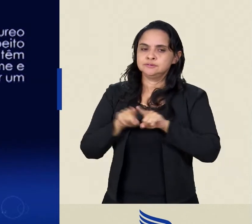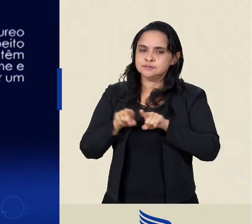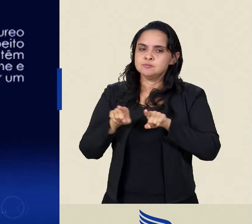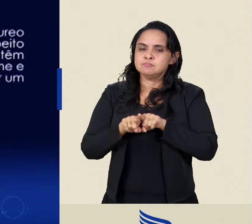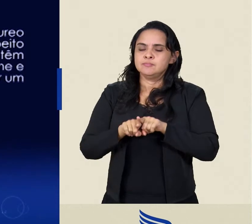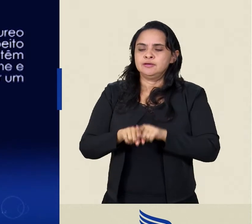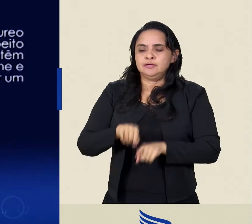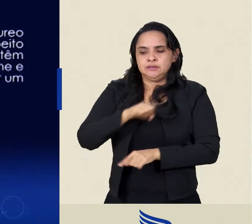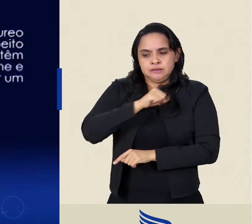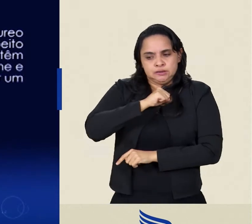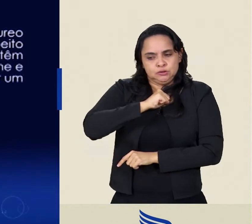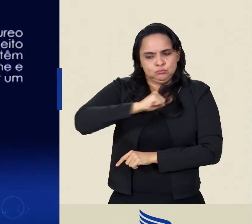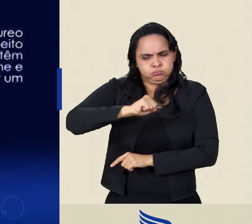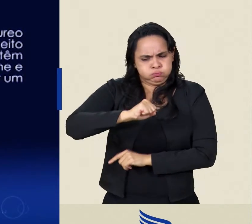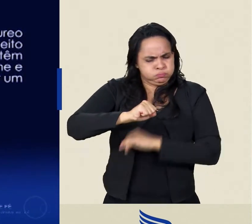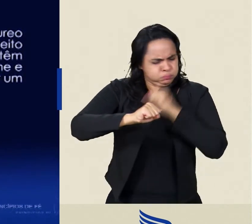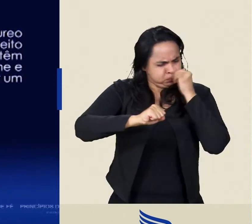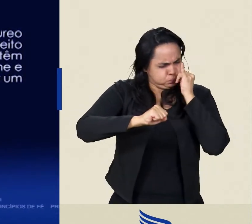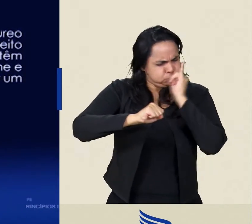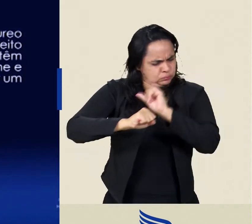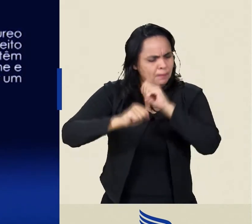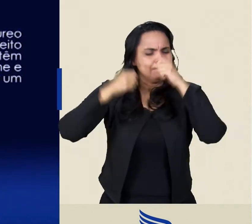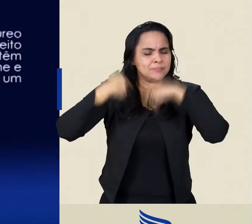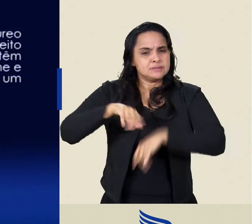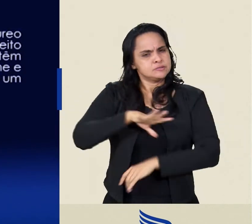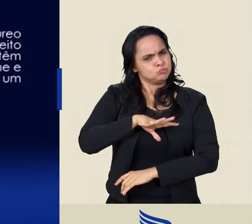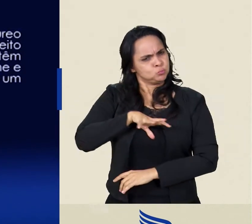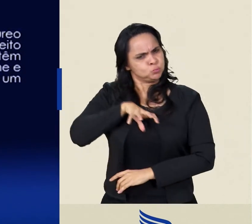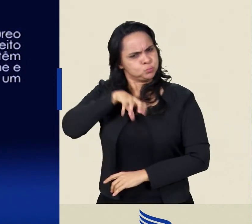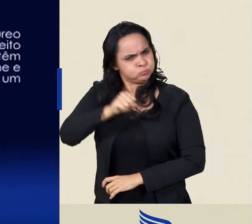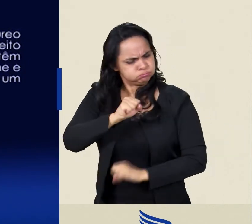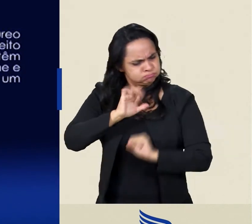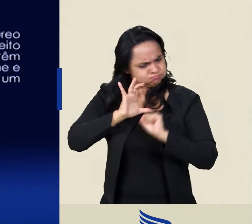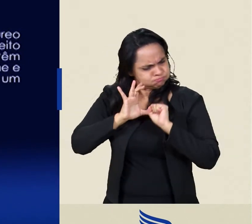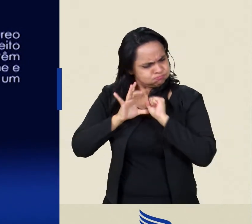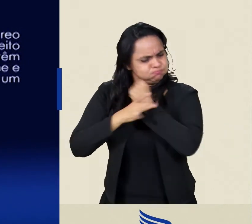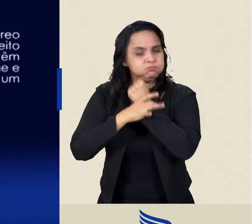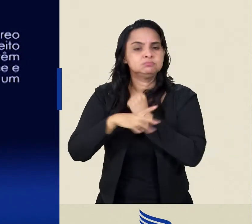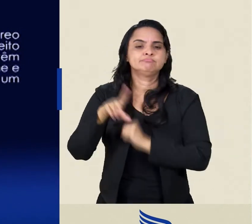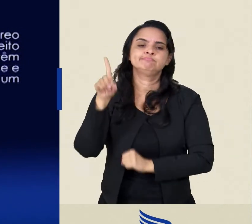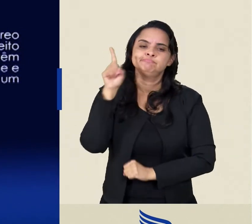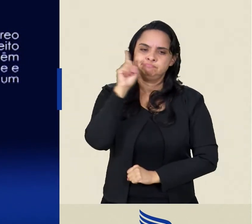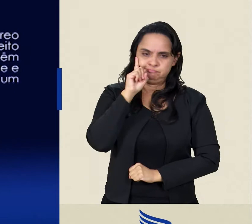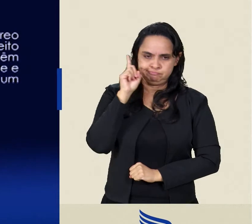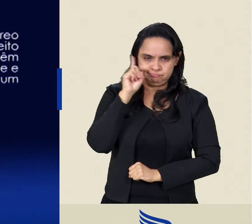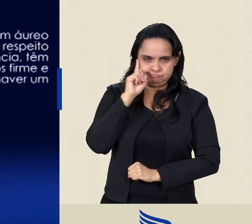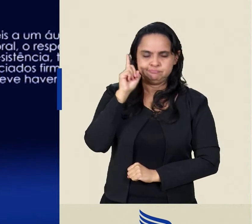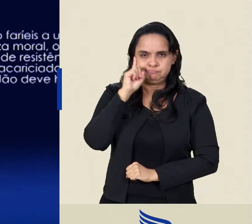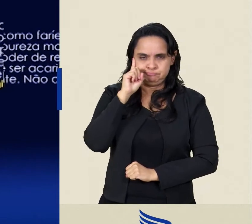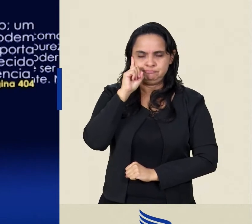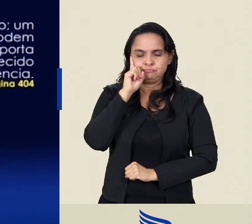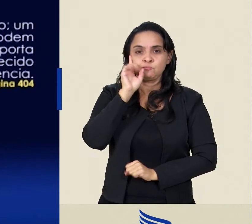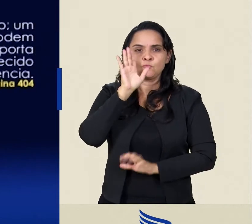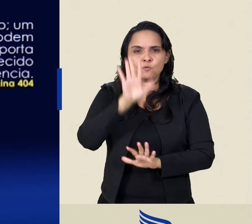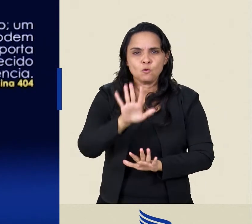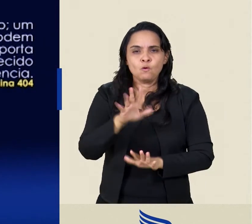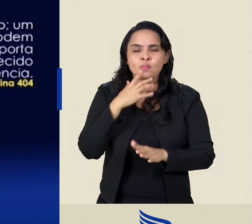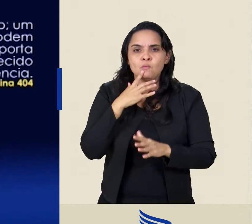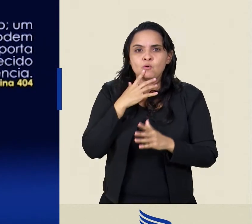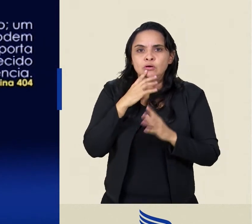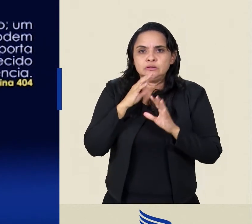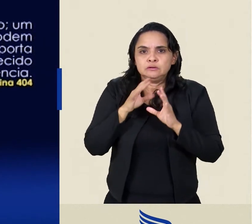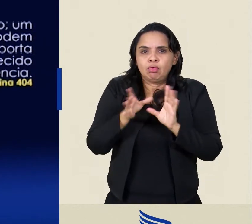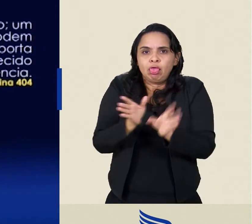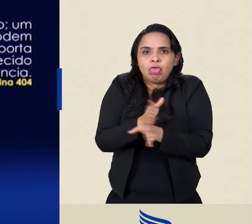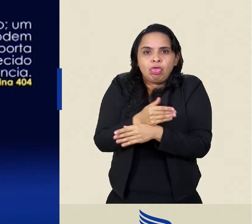de resistência têm de ser acariciados firme e constantemente. Não deve haver um único afastamento